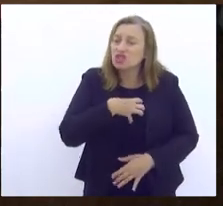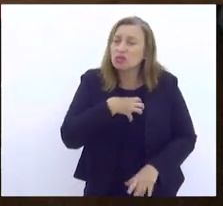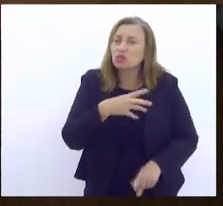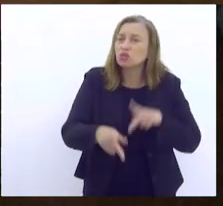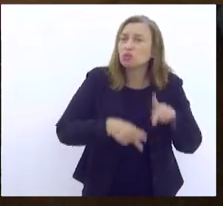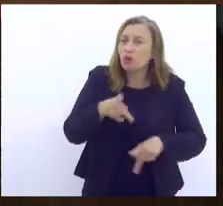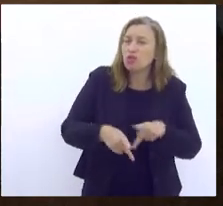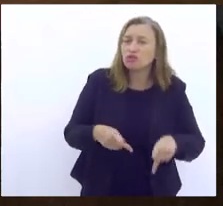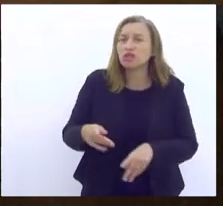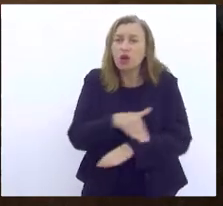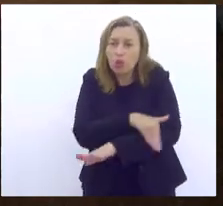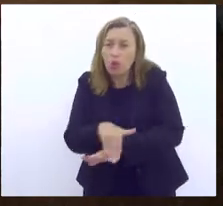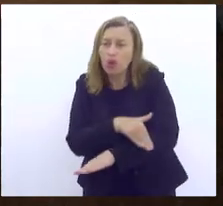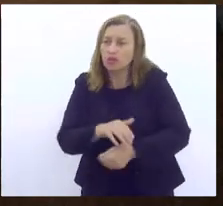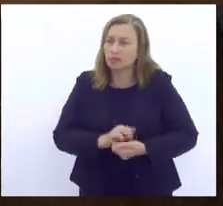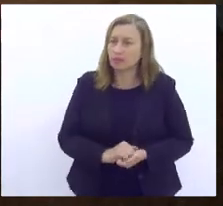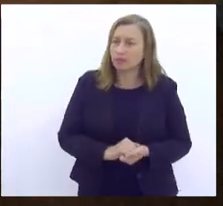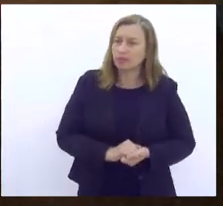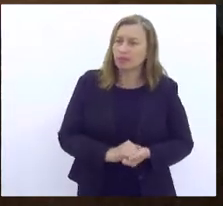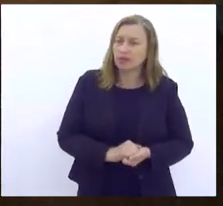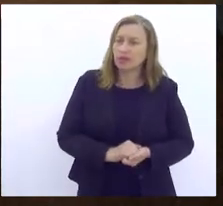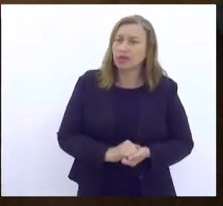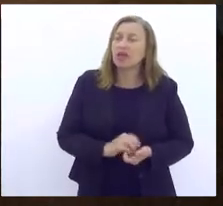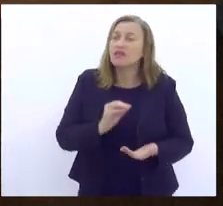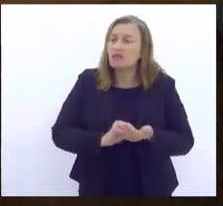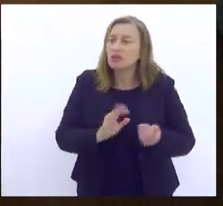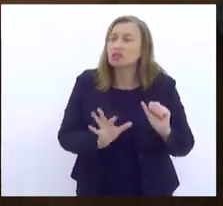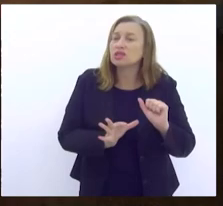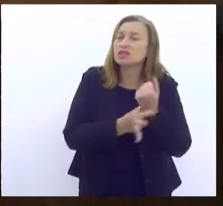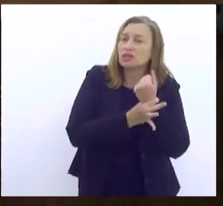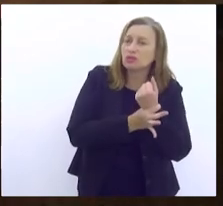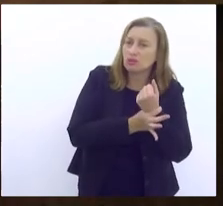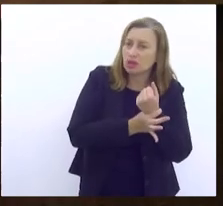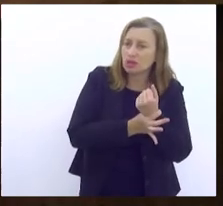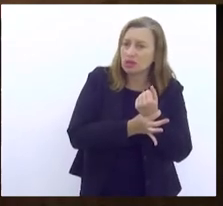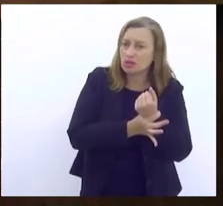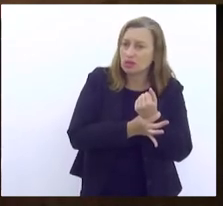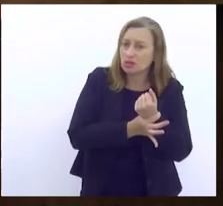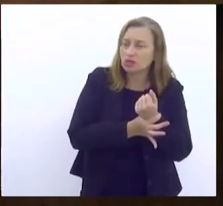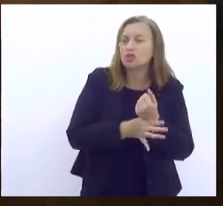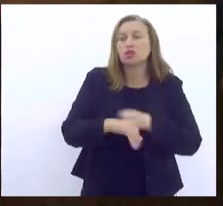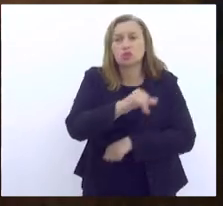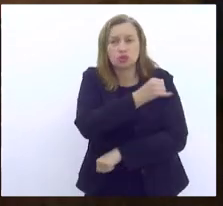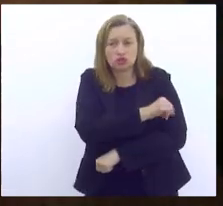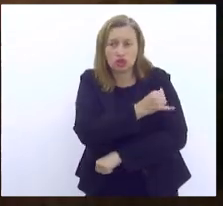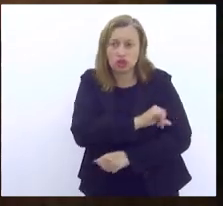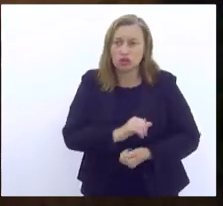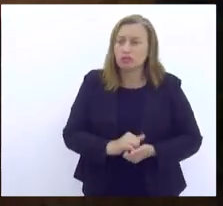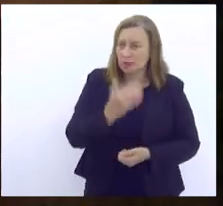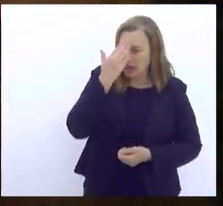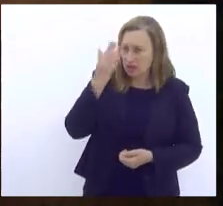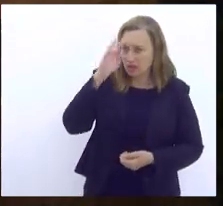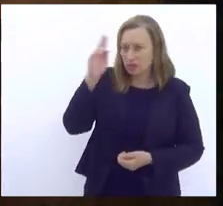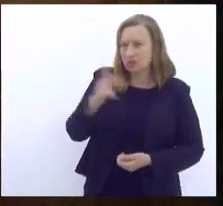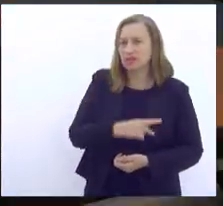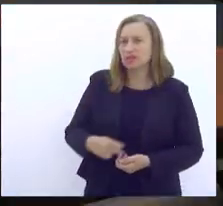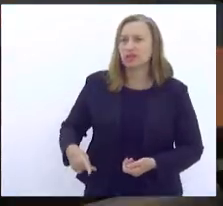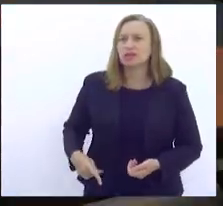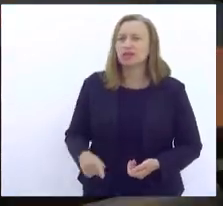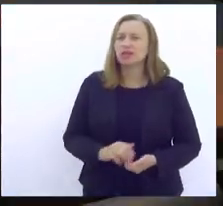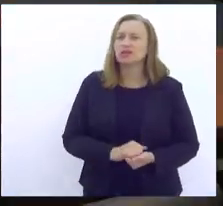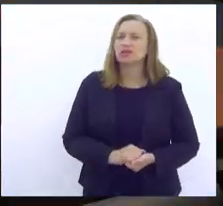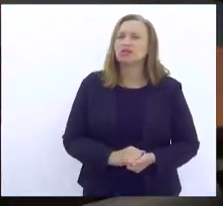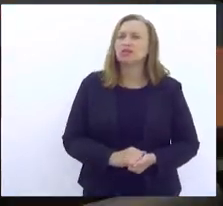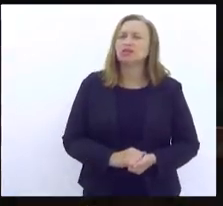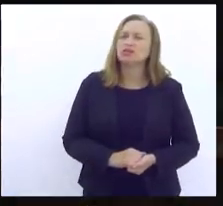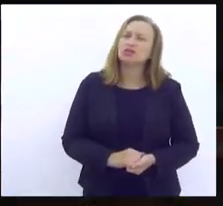população da rua, pô. A insegurança tomou conta do Rio de Janeiro. Muito obrigado, presidente. Obrigado.